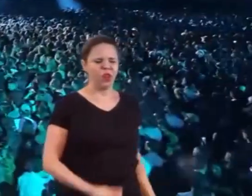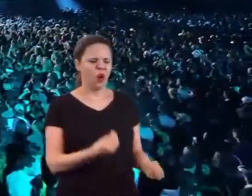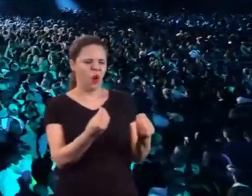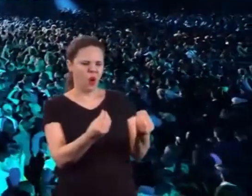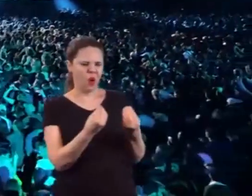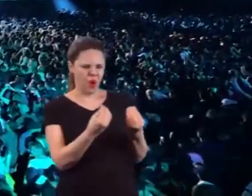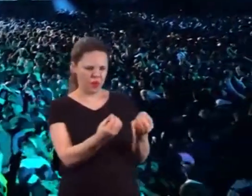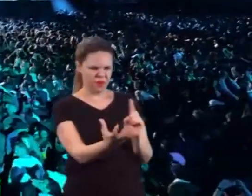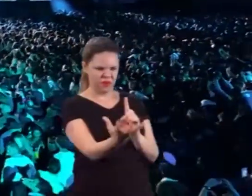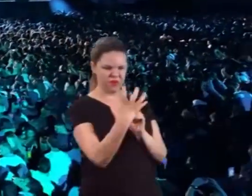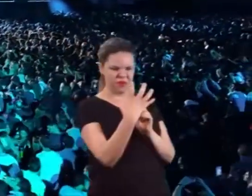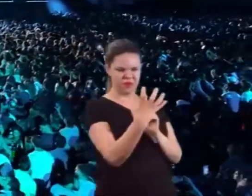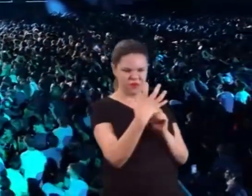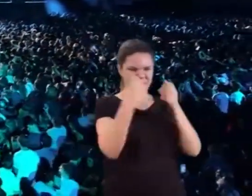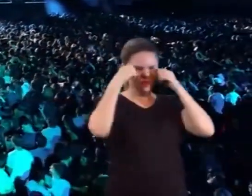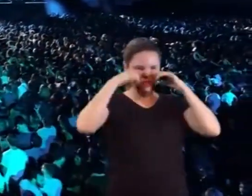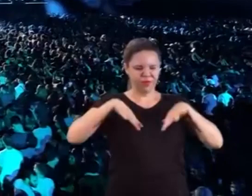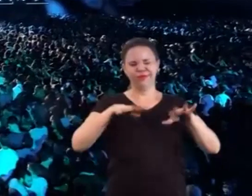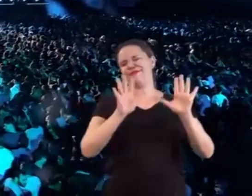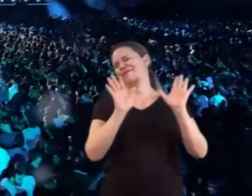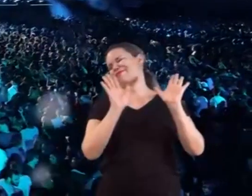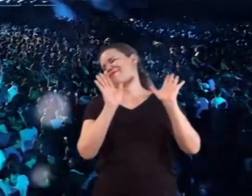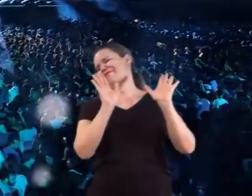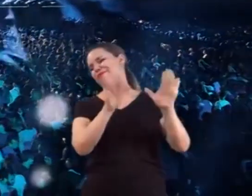Não consegue me fazer chorar.